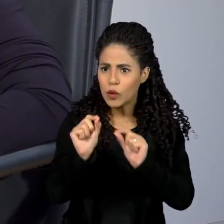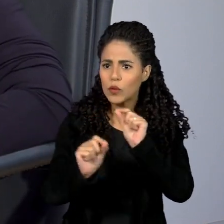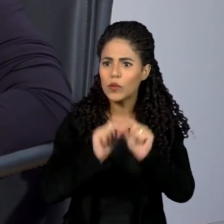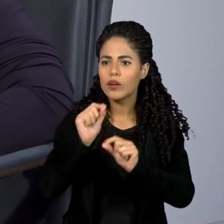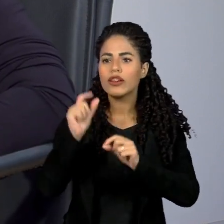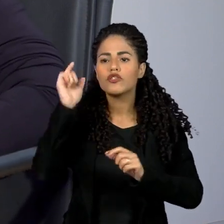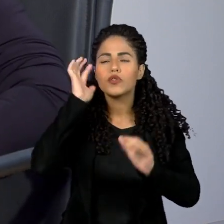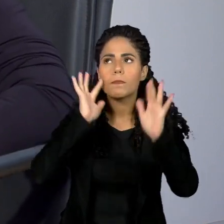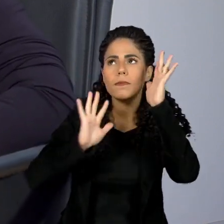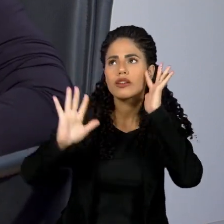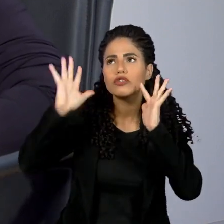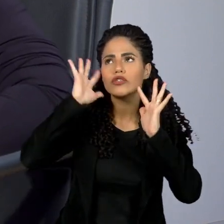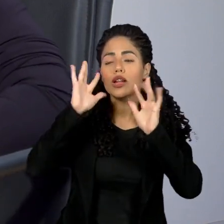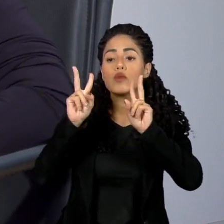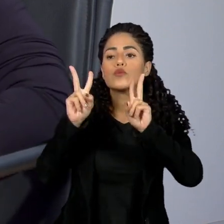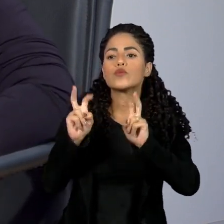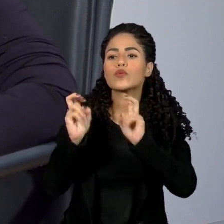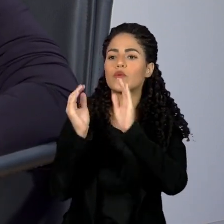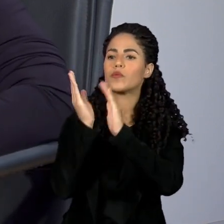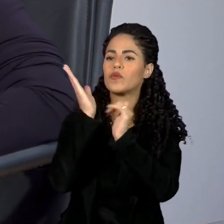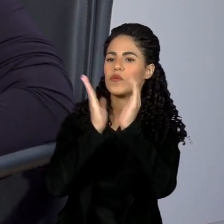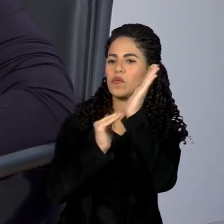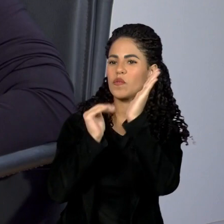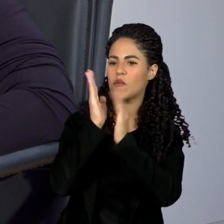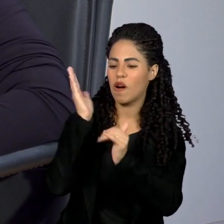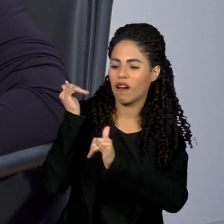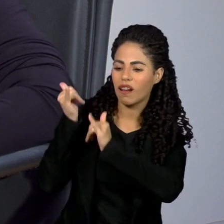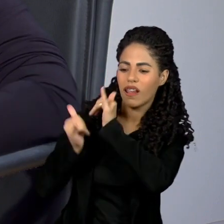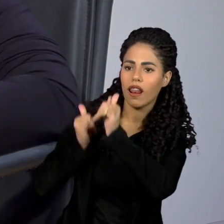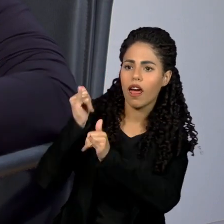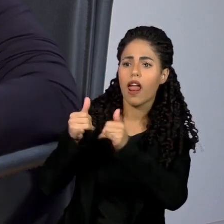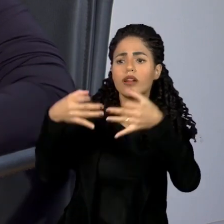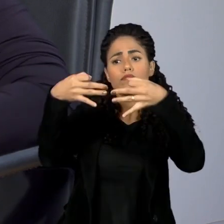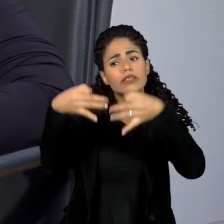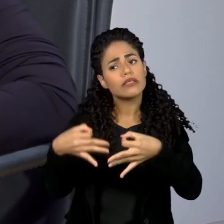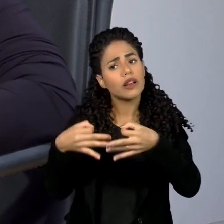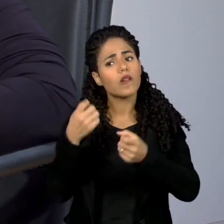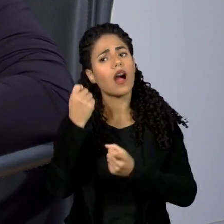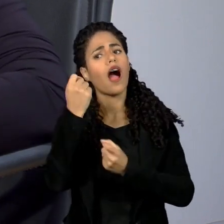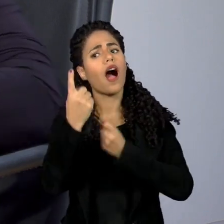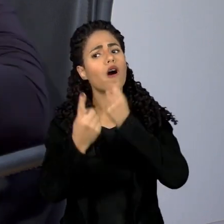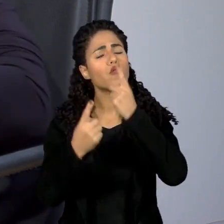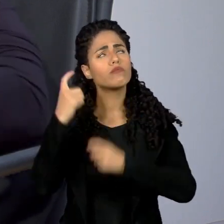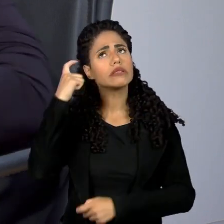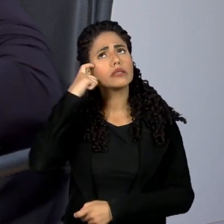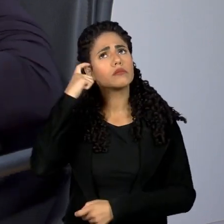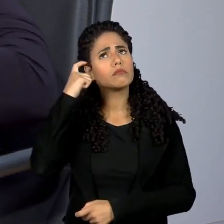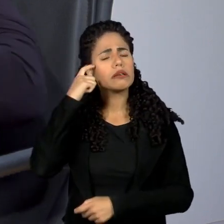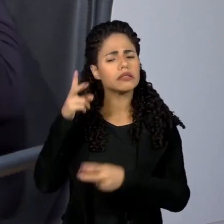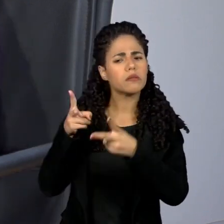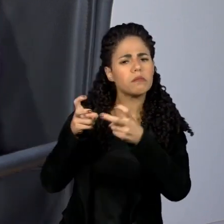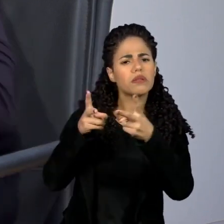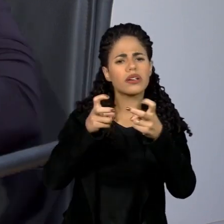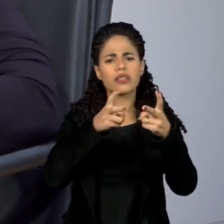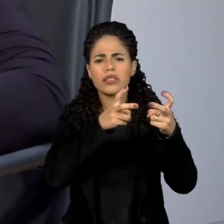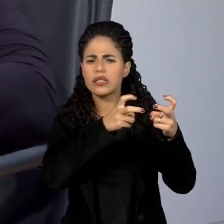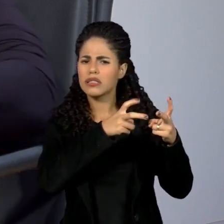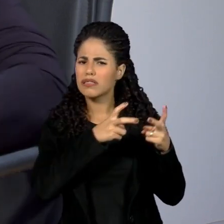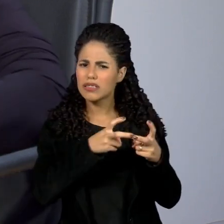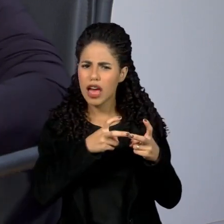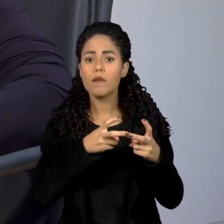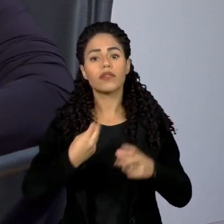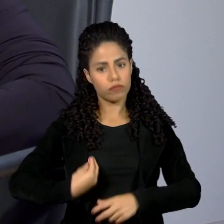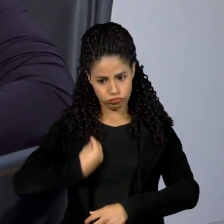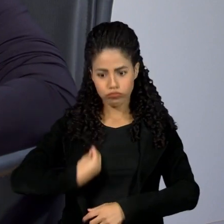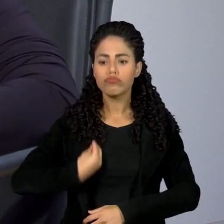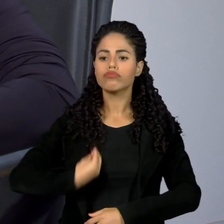pensa sobre folclore. Eu acho que elas estão completamente certas. Algumas acham, você percebe que elas mostram que isso está vivo